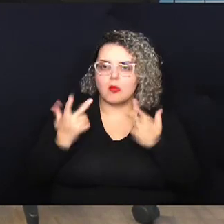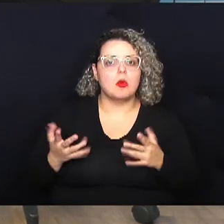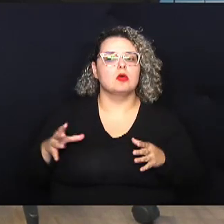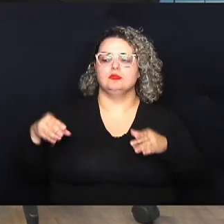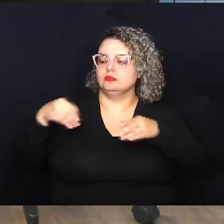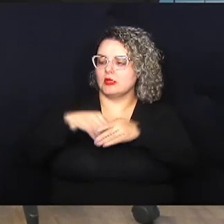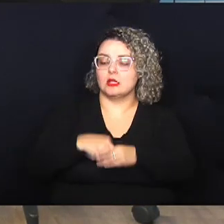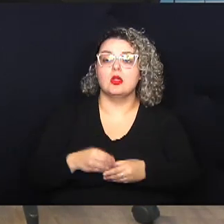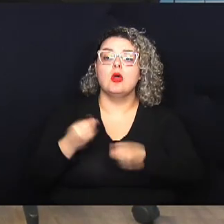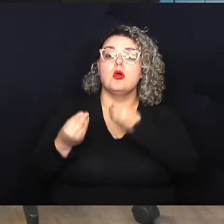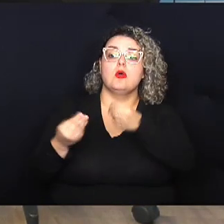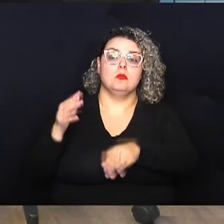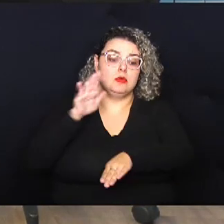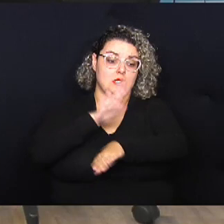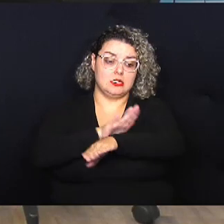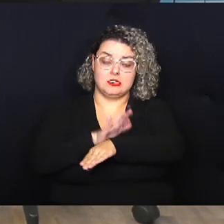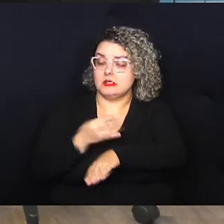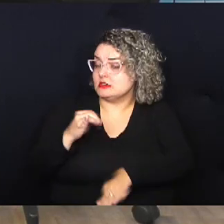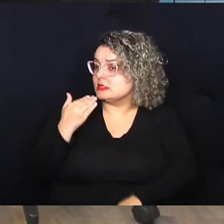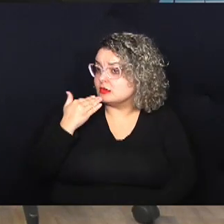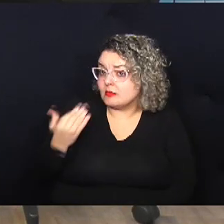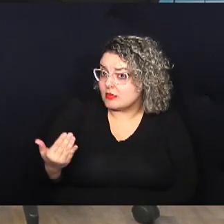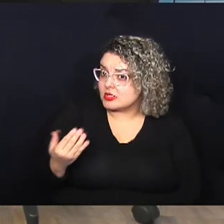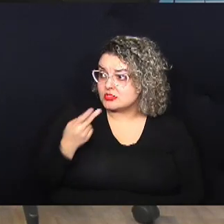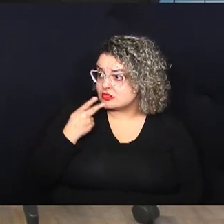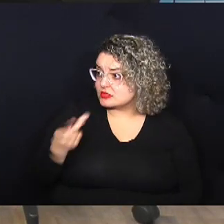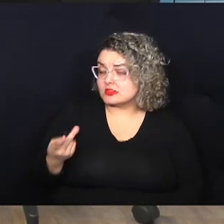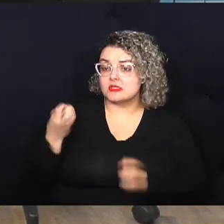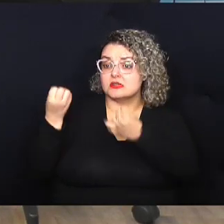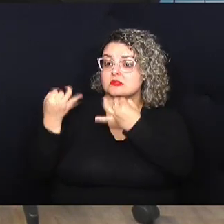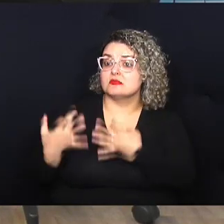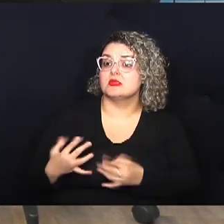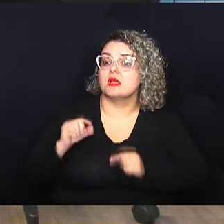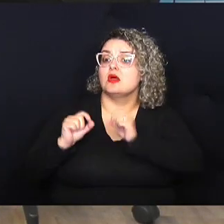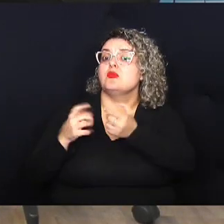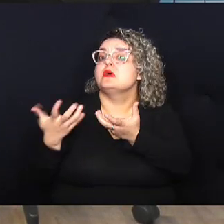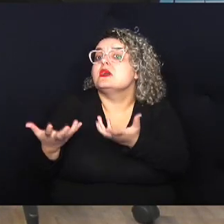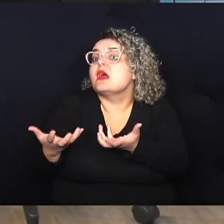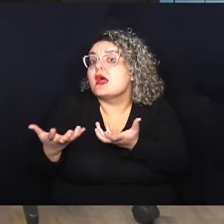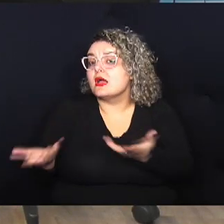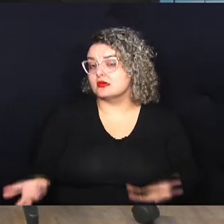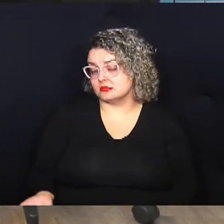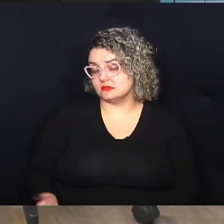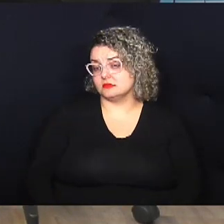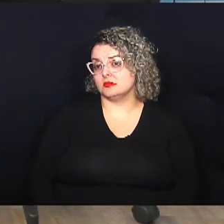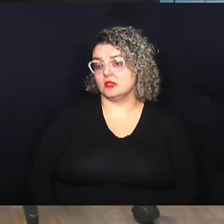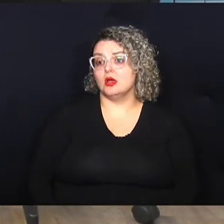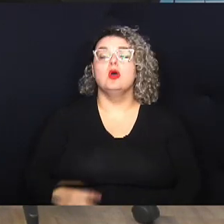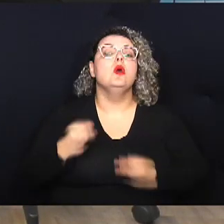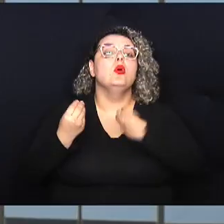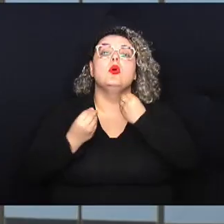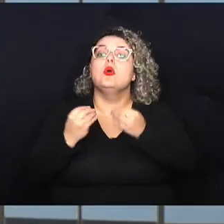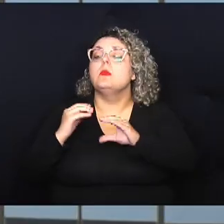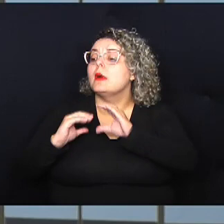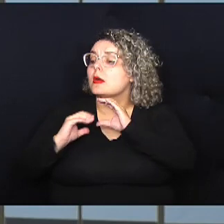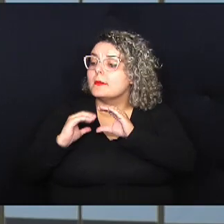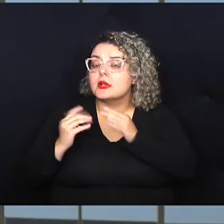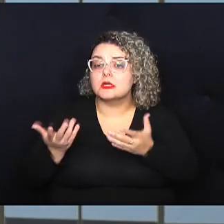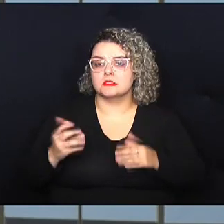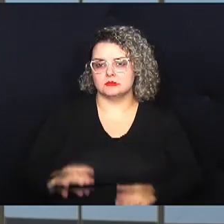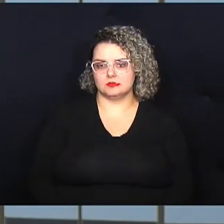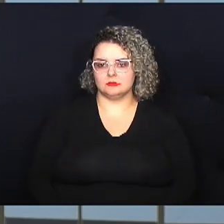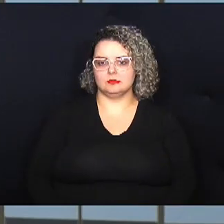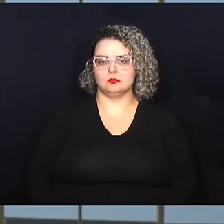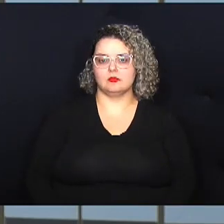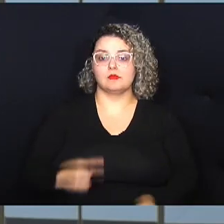que o outro vai te ajudar se você não pedir ajuda? E não explicar para ele o que você quer, né? Como que está sendo a sua comunicação?